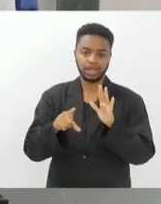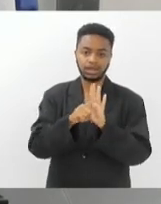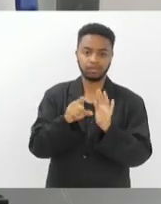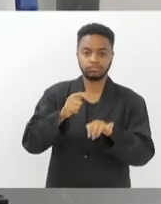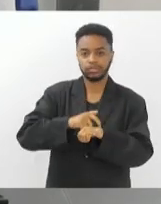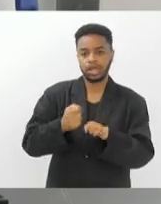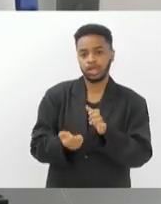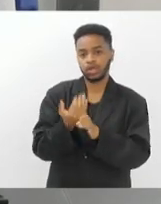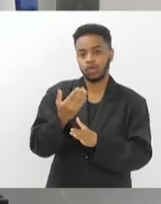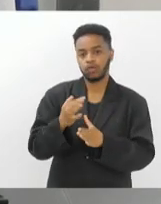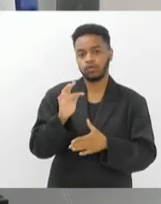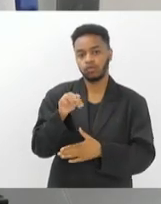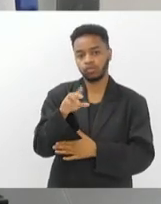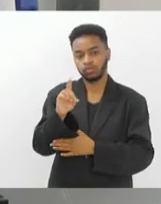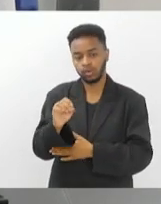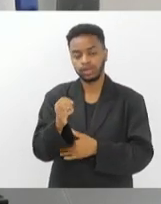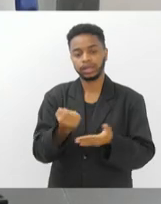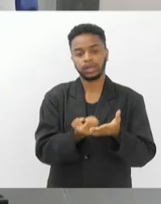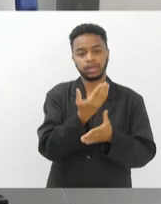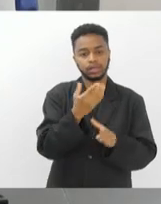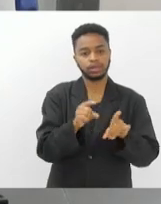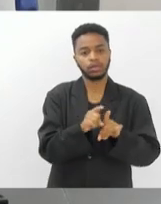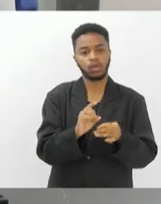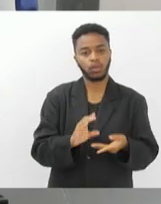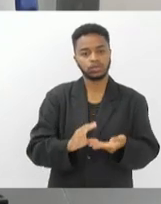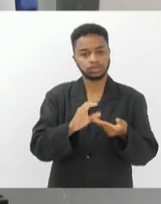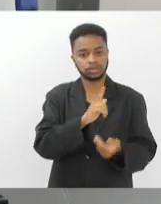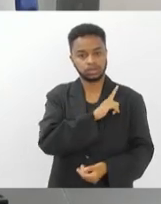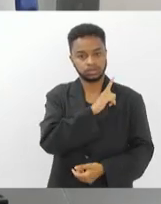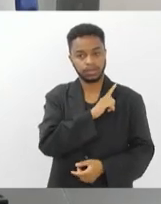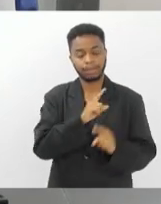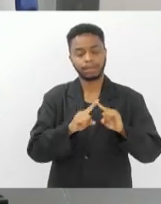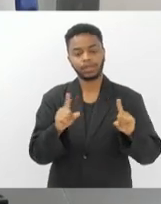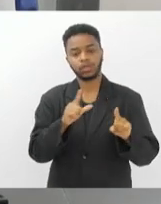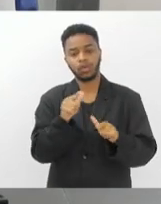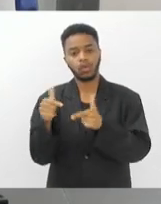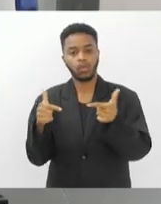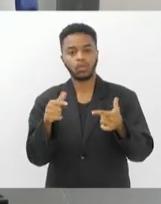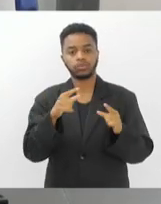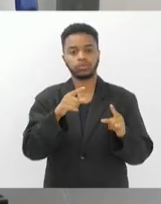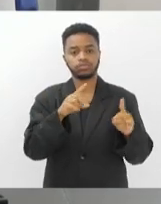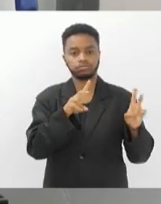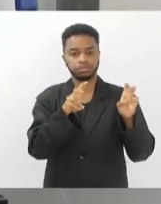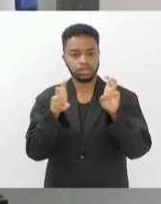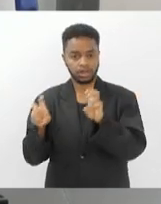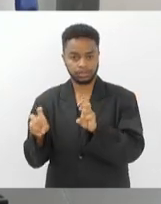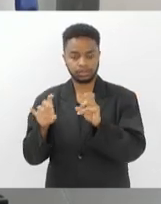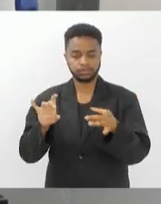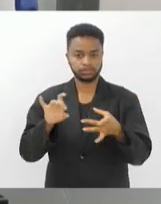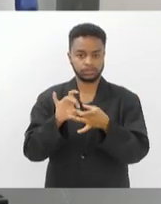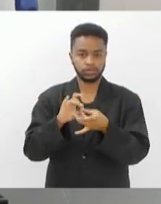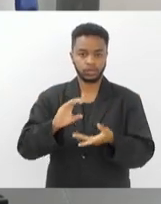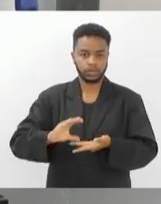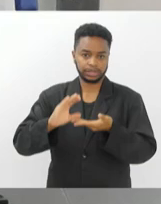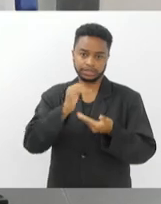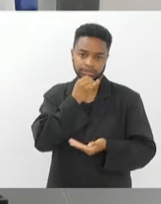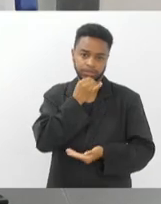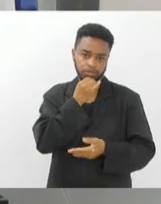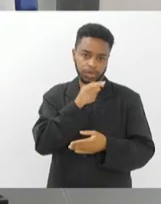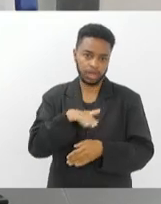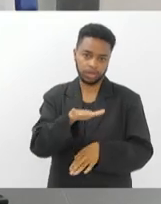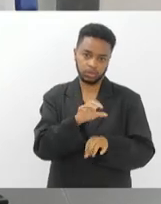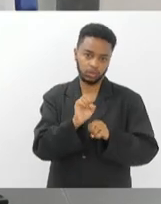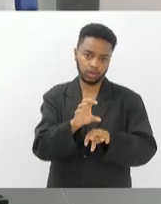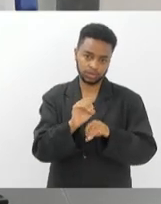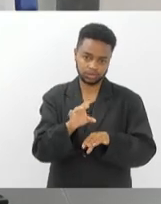um conselho gestor. Outros temas que são objeto de conselhos também, como o conselho de educação,